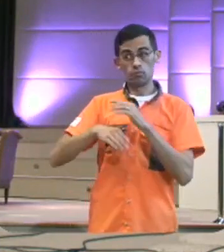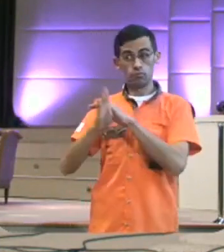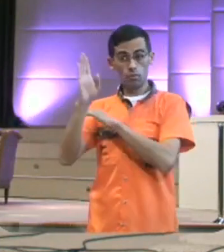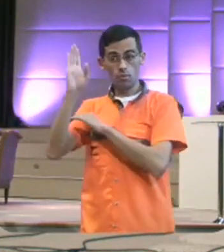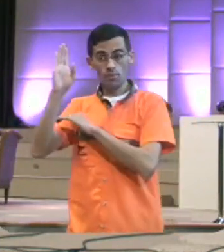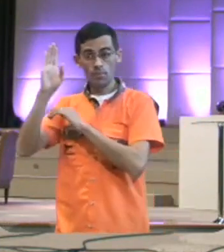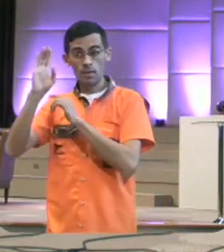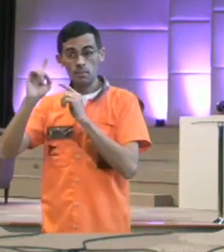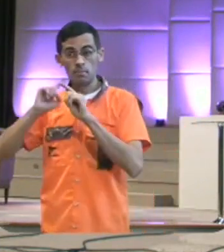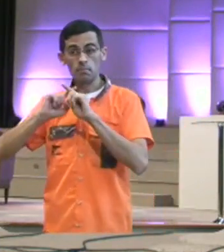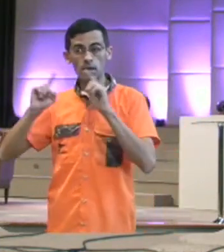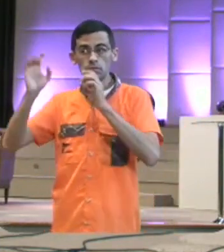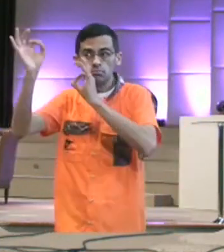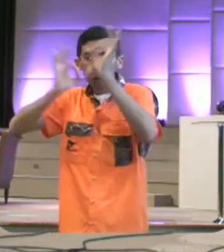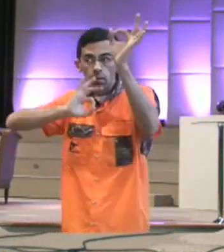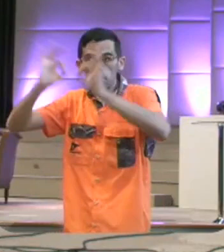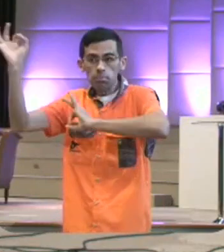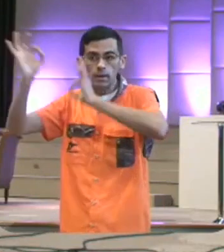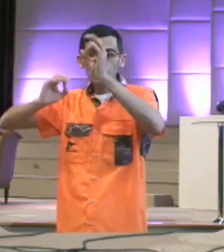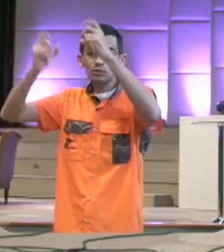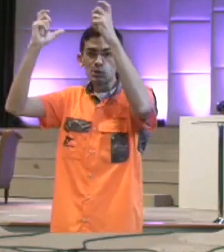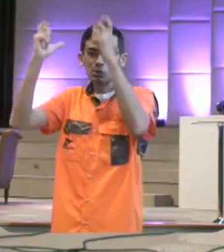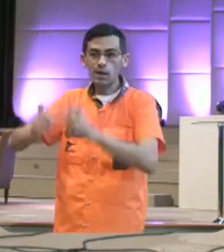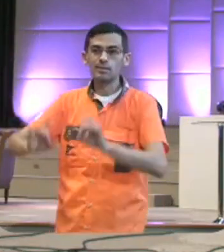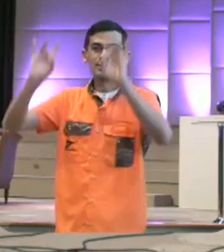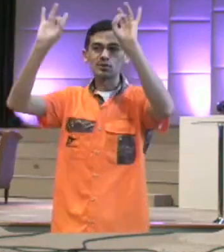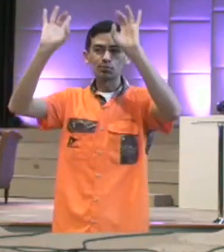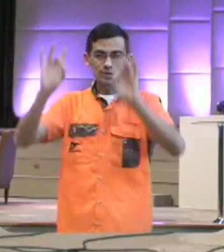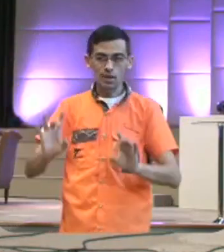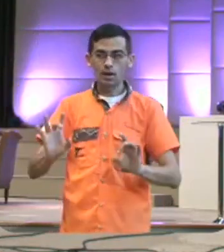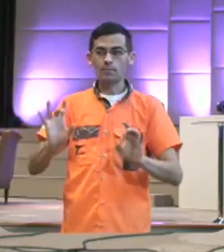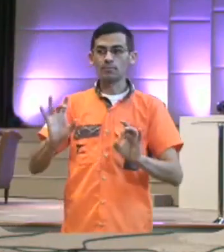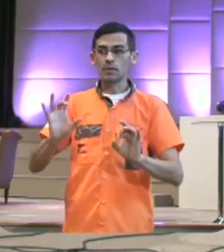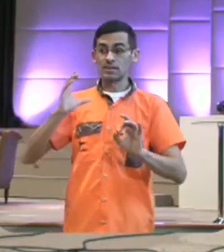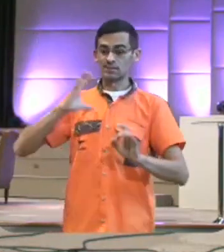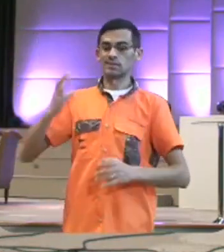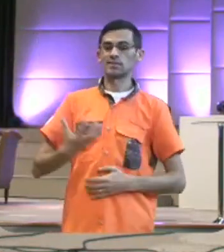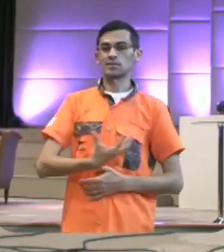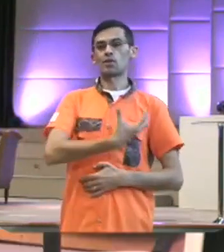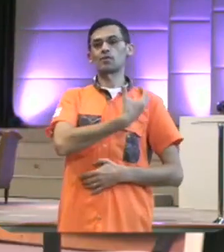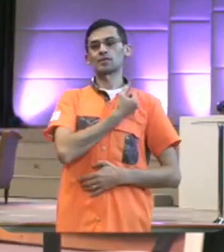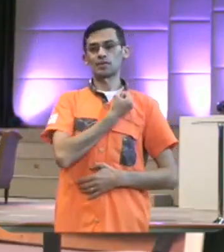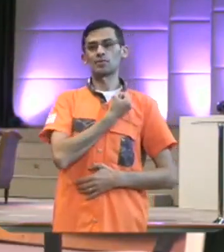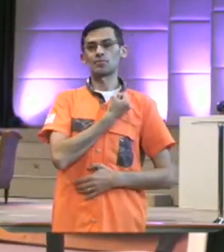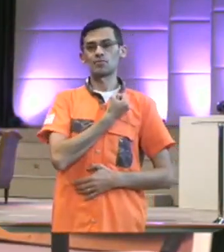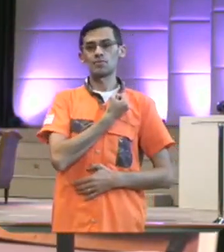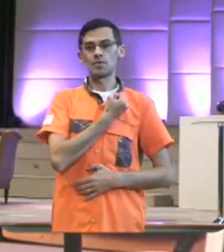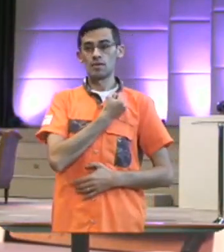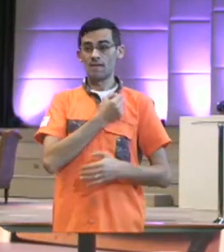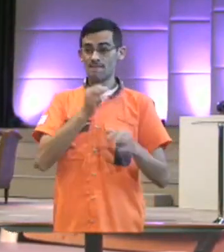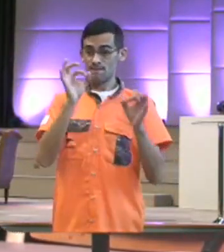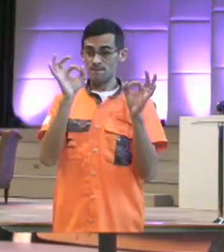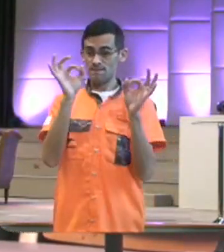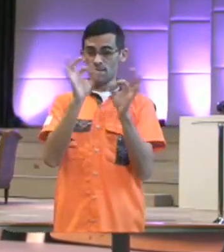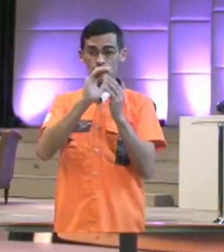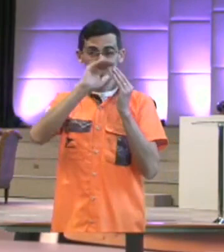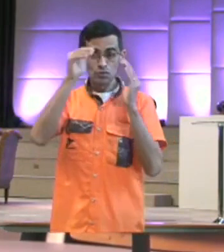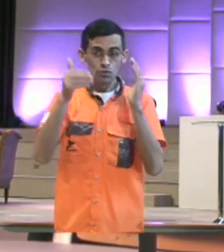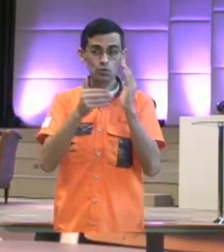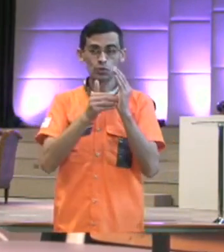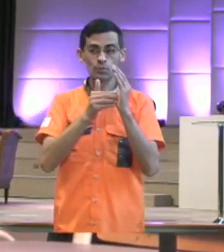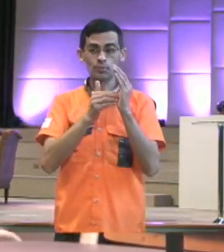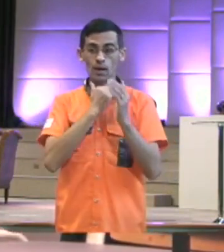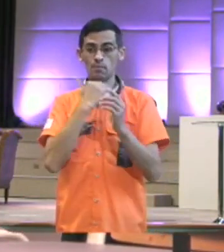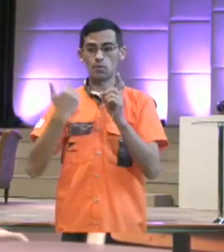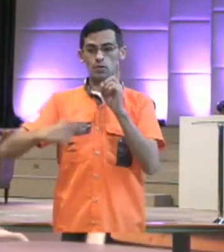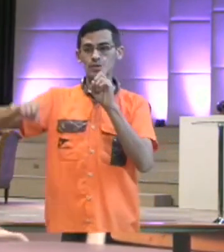vou preparar o lugar para vocês. A obra da salvação vai estar sendo completada. A